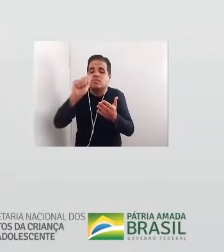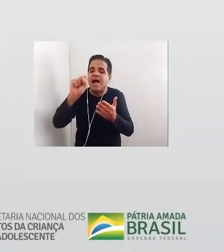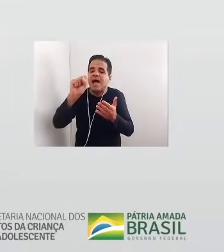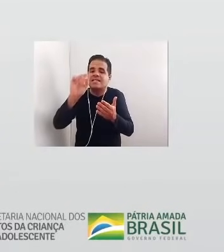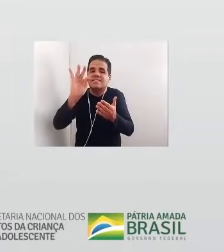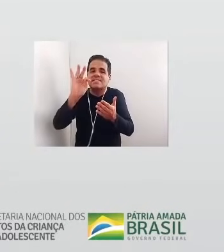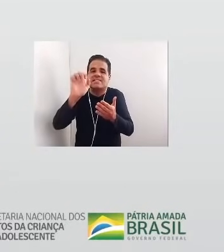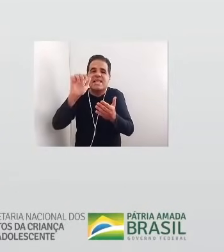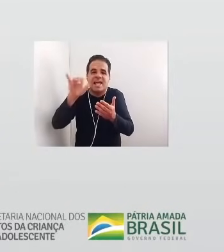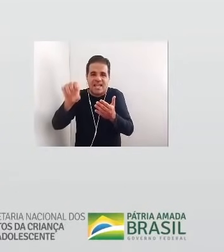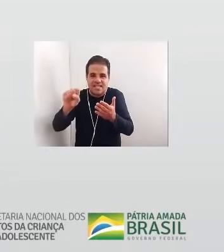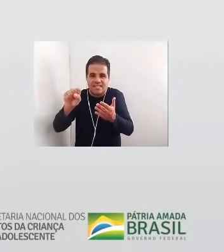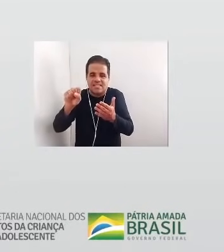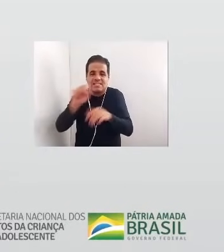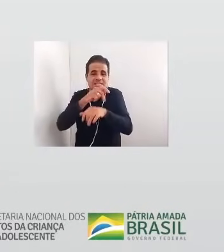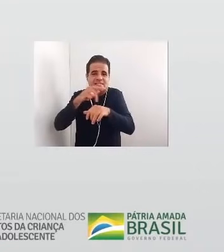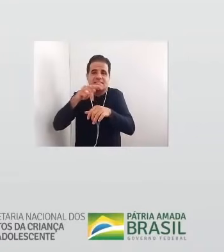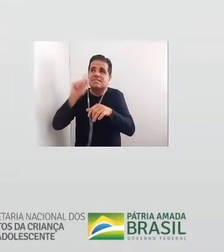faziam. Então,